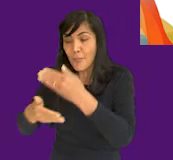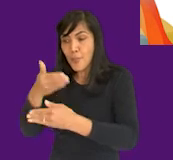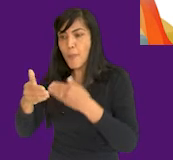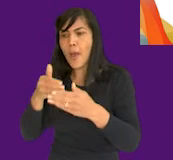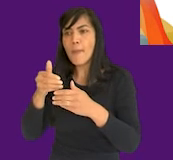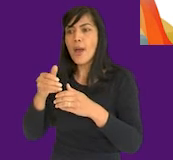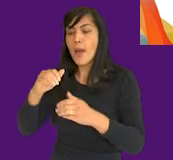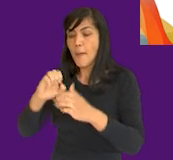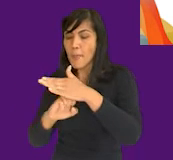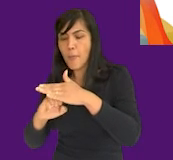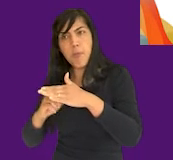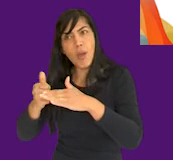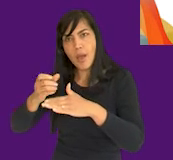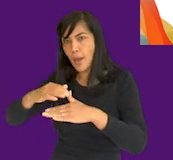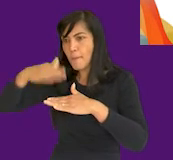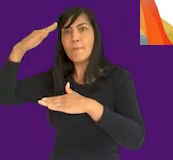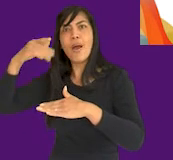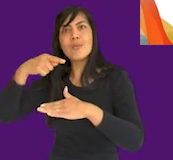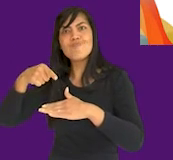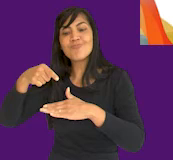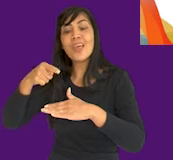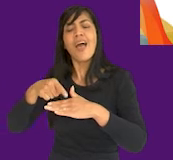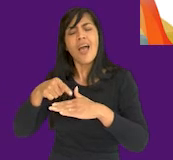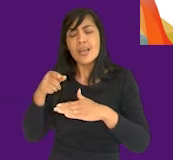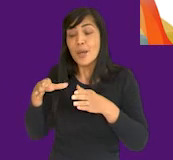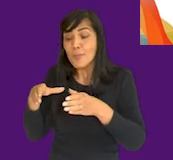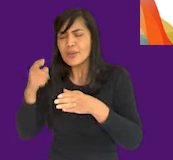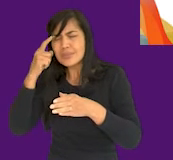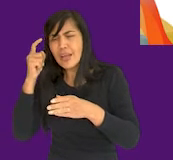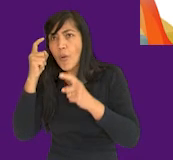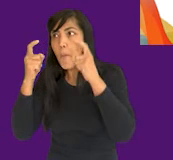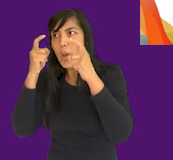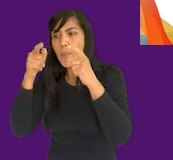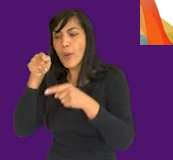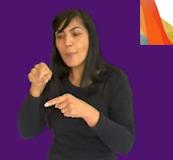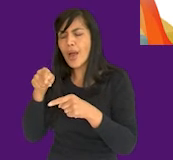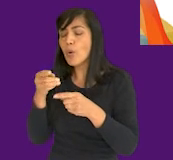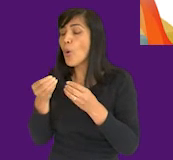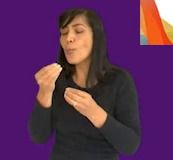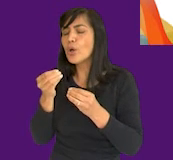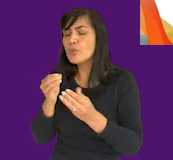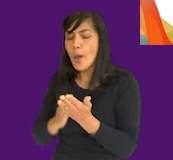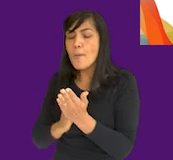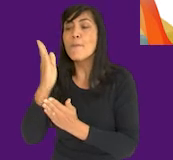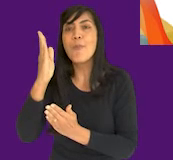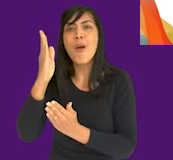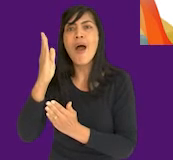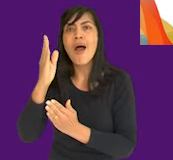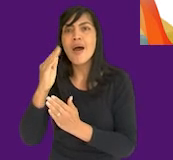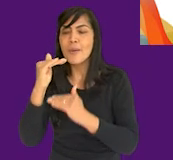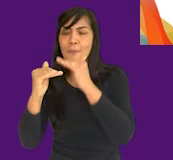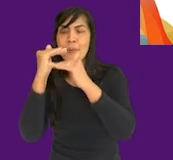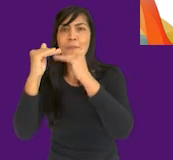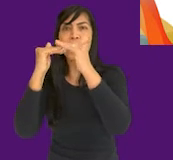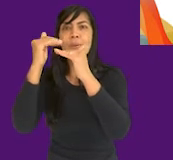grandes seus empresas E esse seu estão preocupados com relação ao próximo movimento de crescimento aí na E